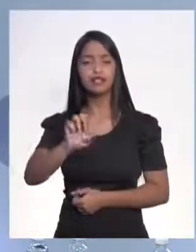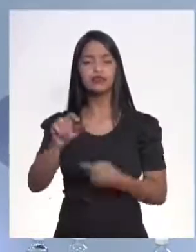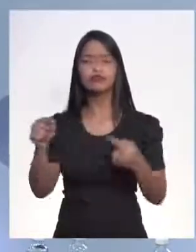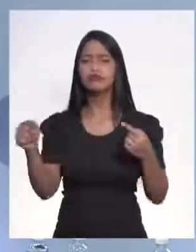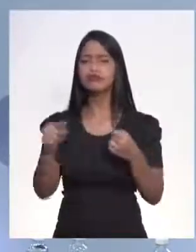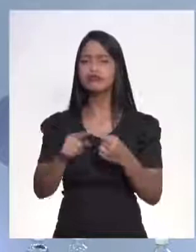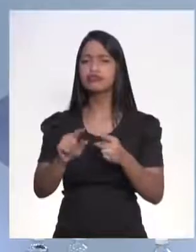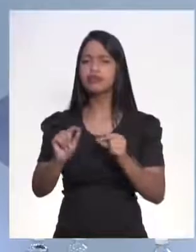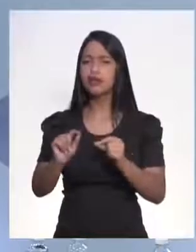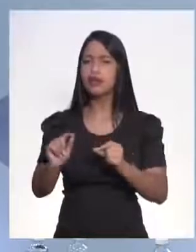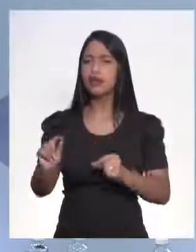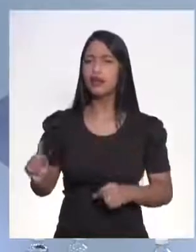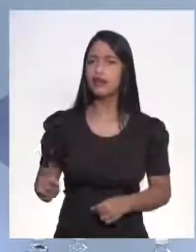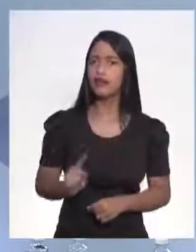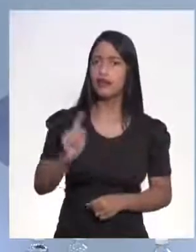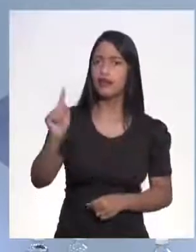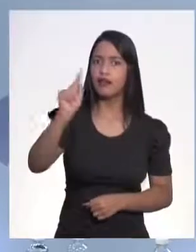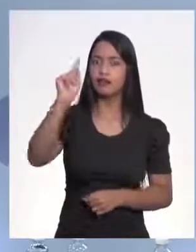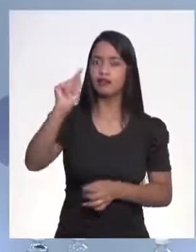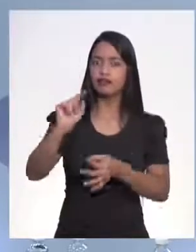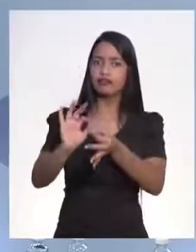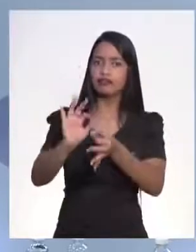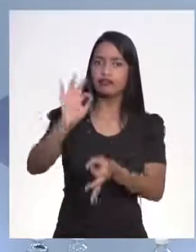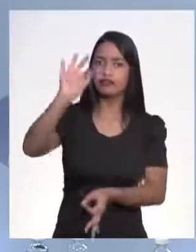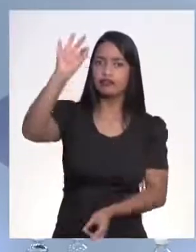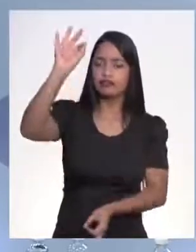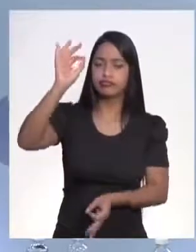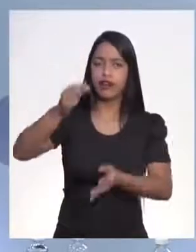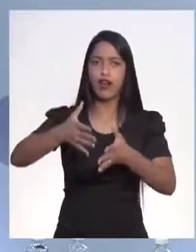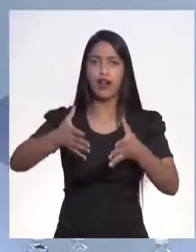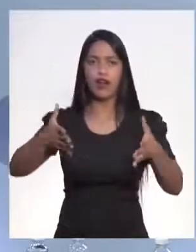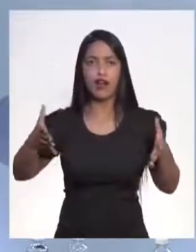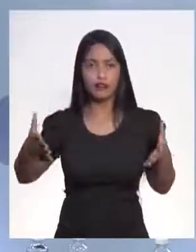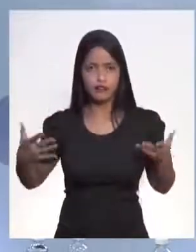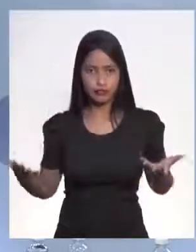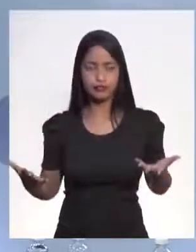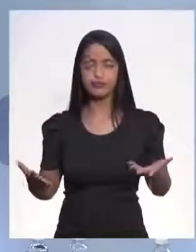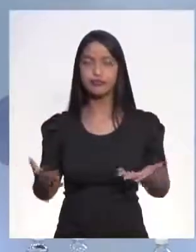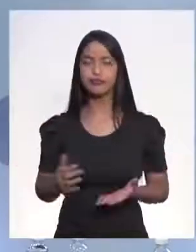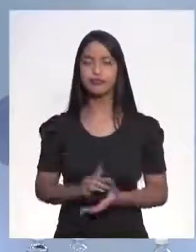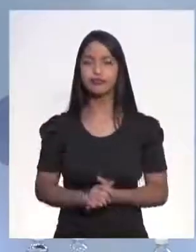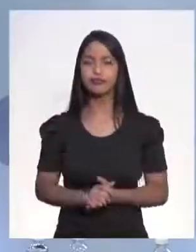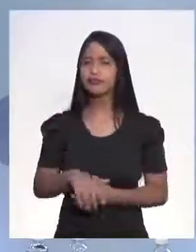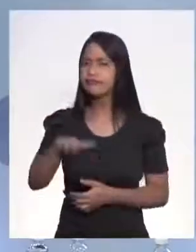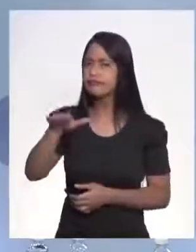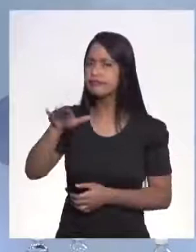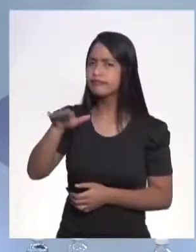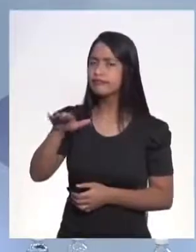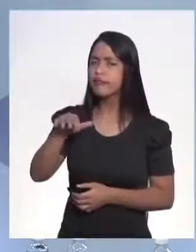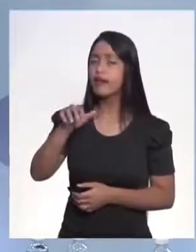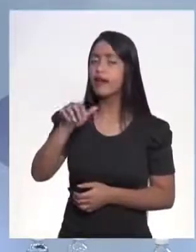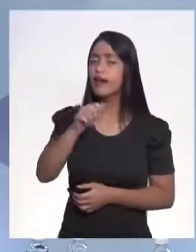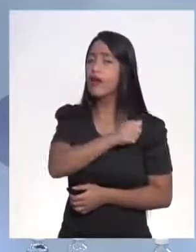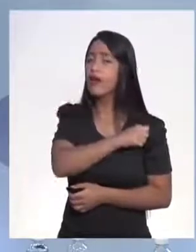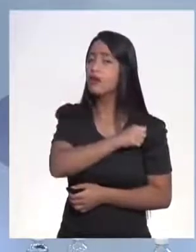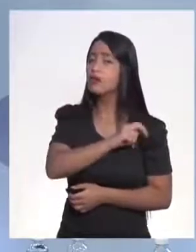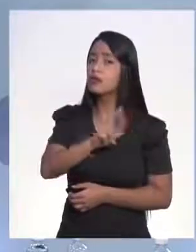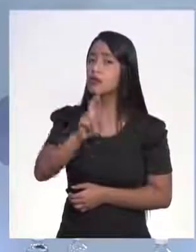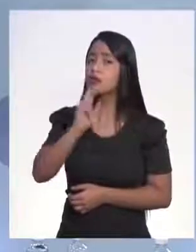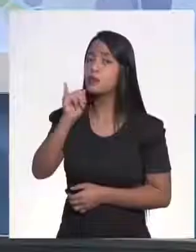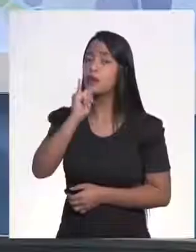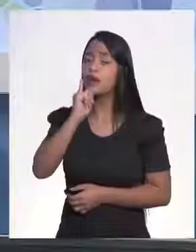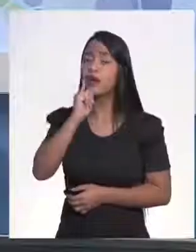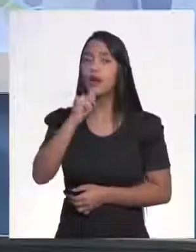tamanho é o alho não é exagerado e eu aluno o quê que foi ele falou assim exemplo tô